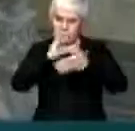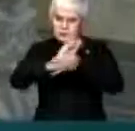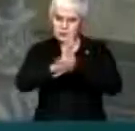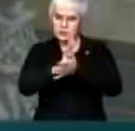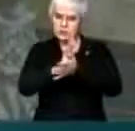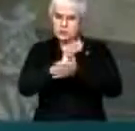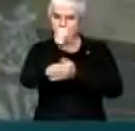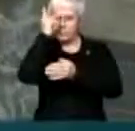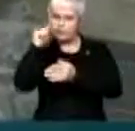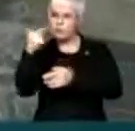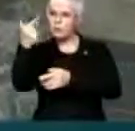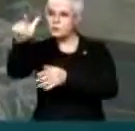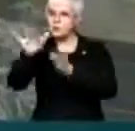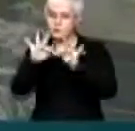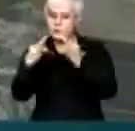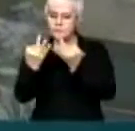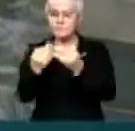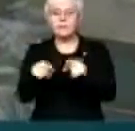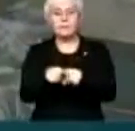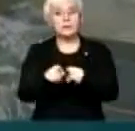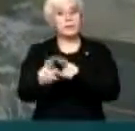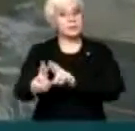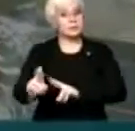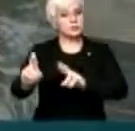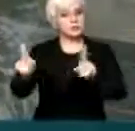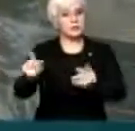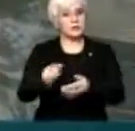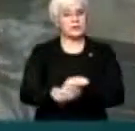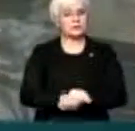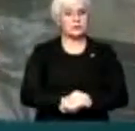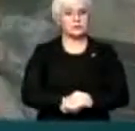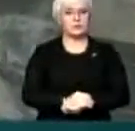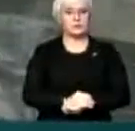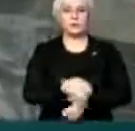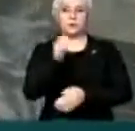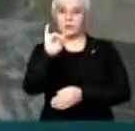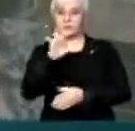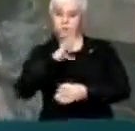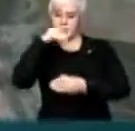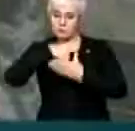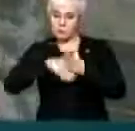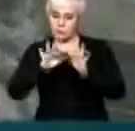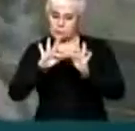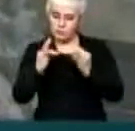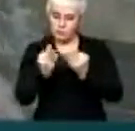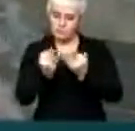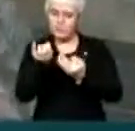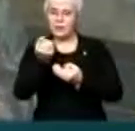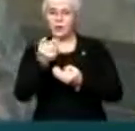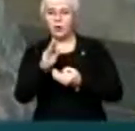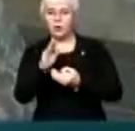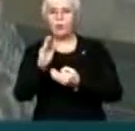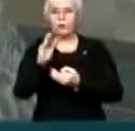outra família, tem impactos diferentes. Se o caso é no âmbito da família, ou se mesmo com membros da